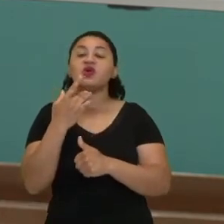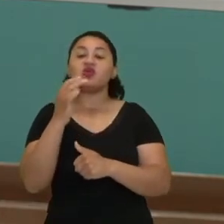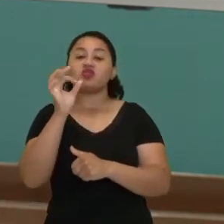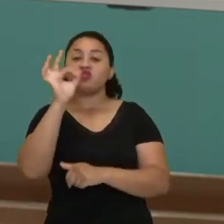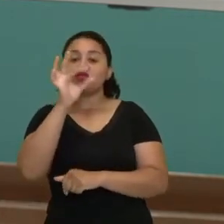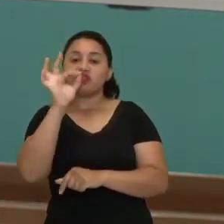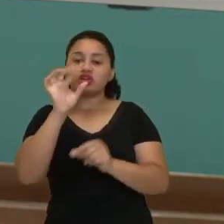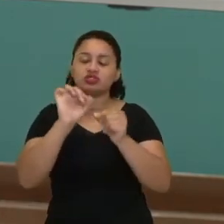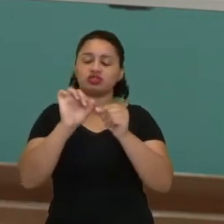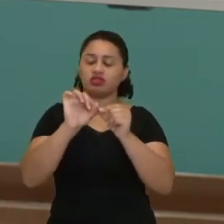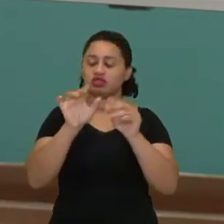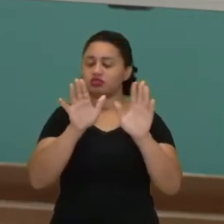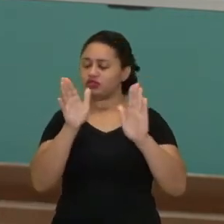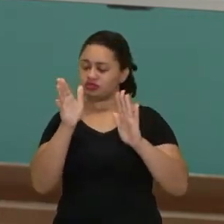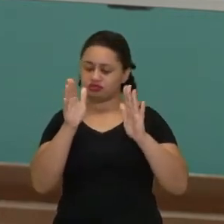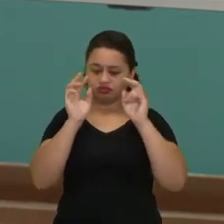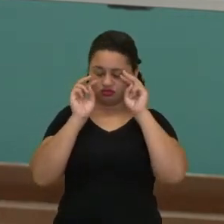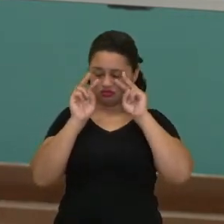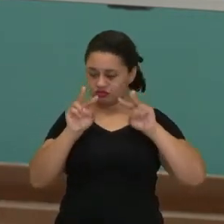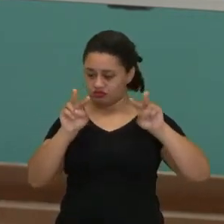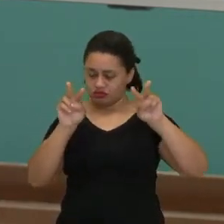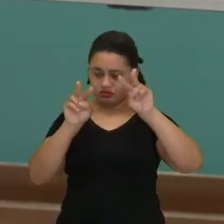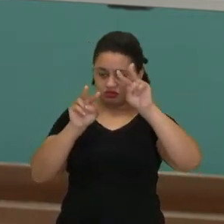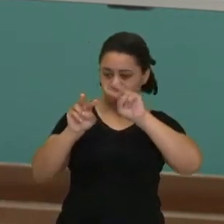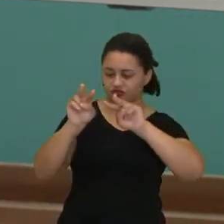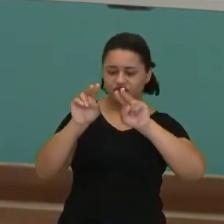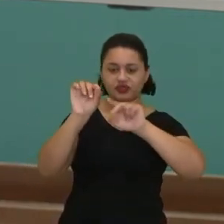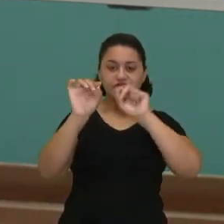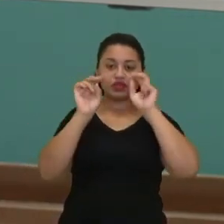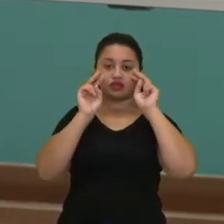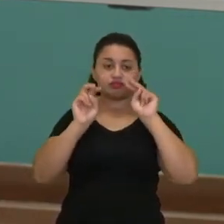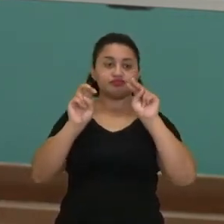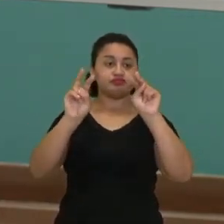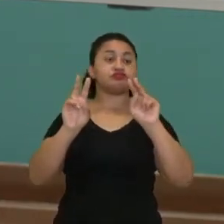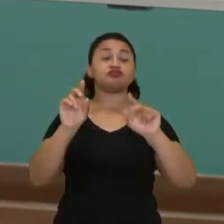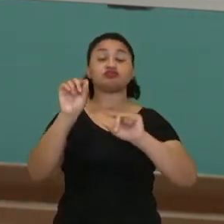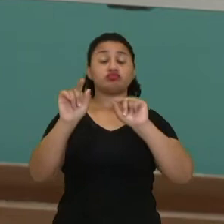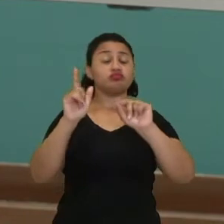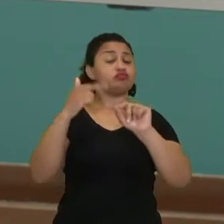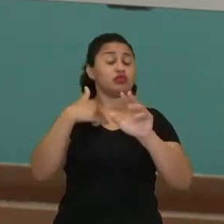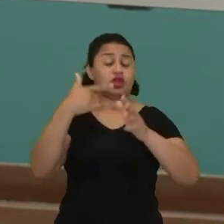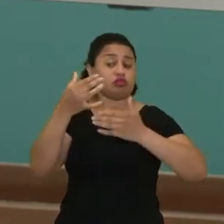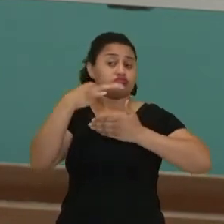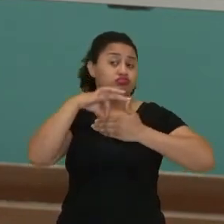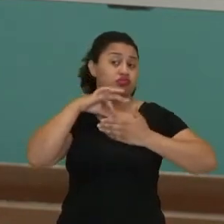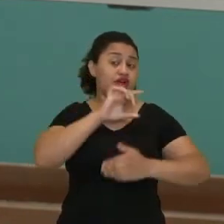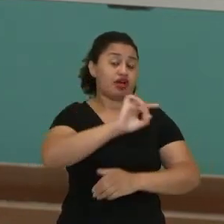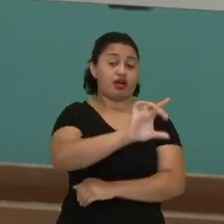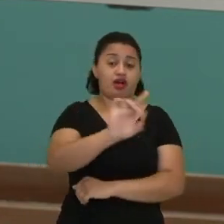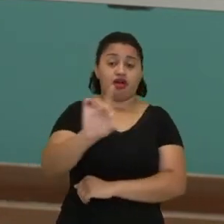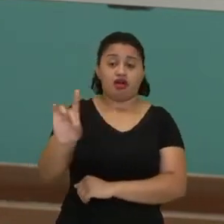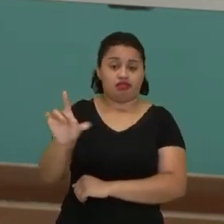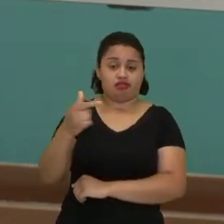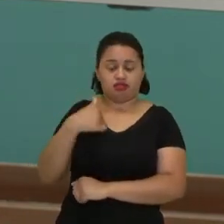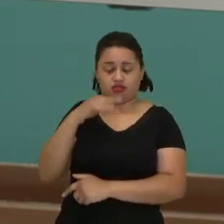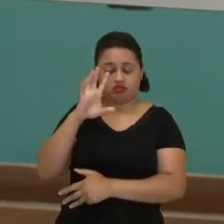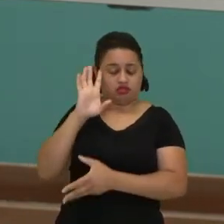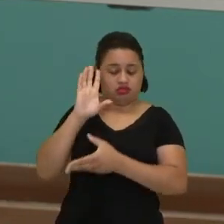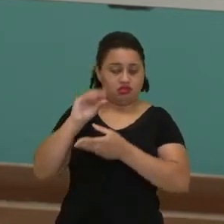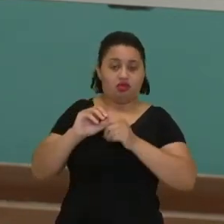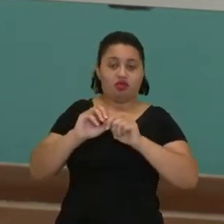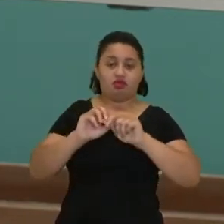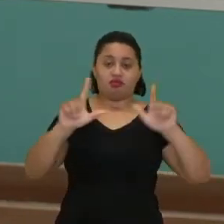causa algumas tensões no olhar de quem vê. São tensões subjetivas, né? A pessoa não entende, não compreende